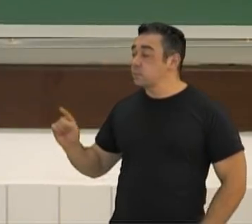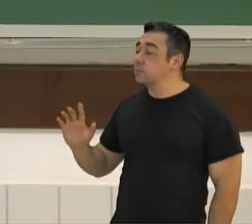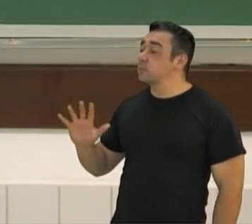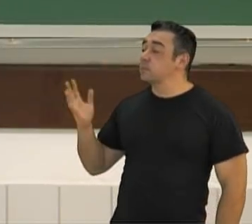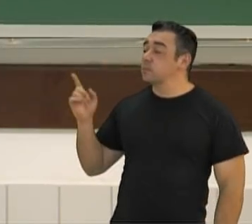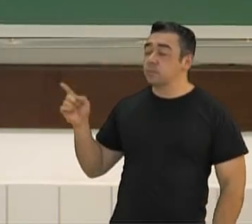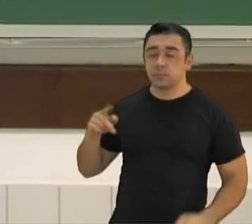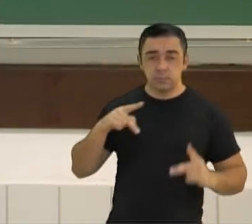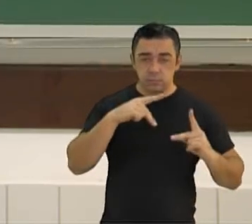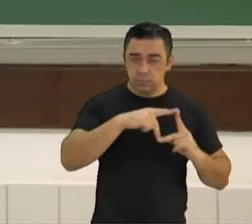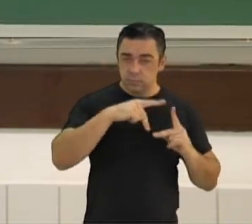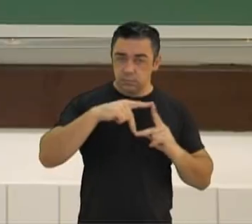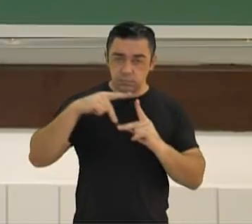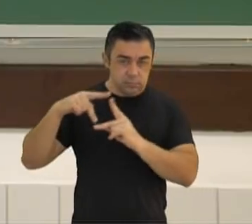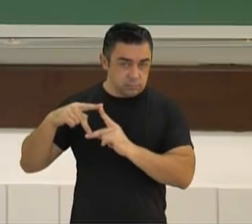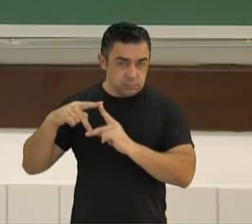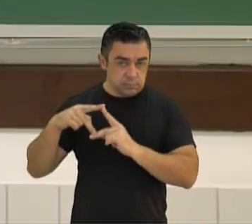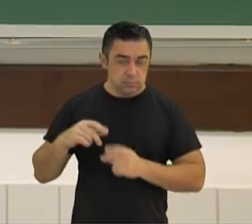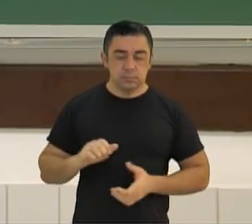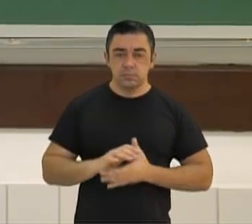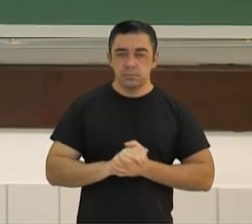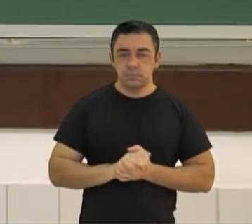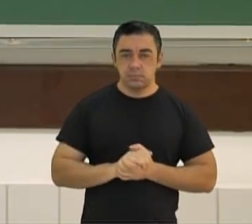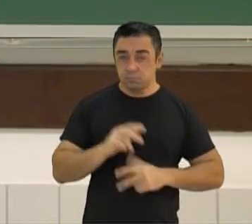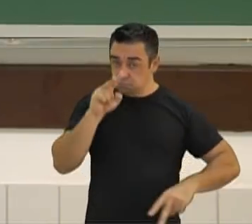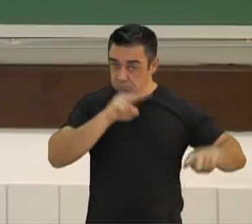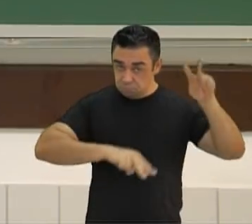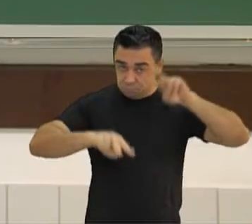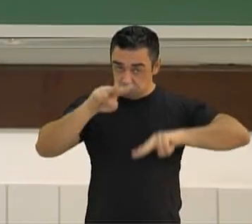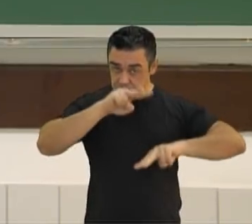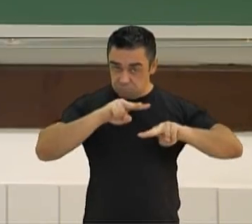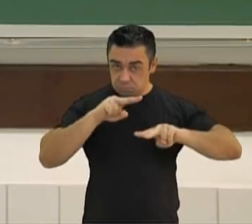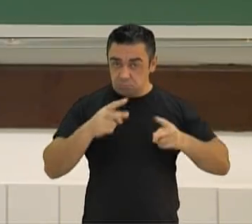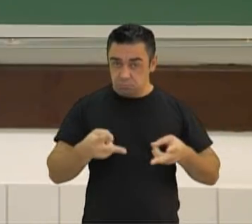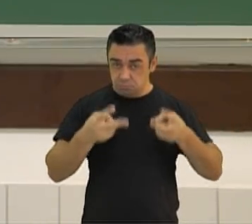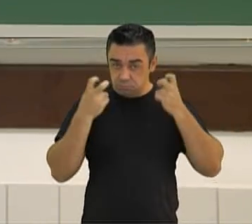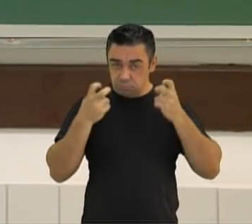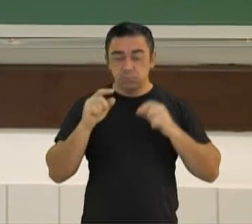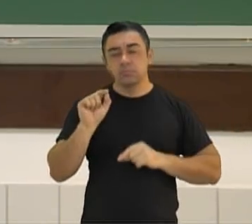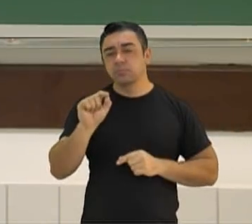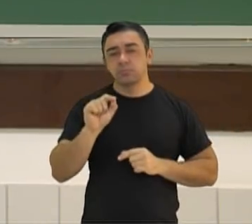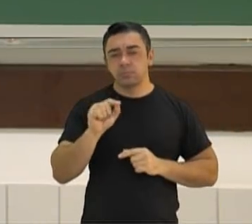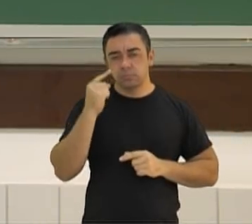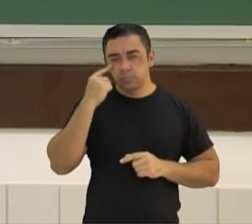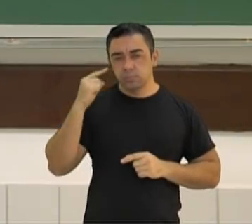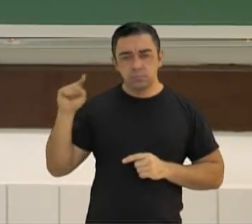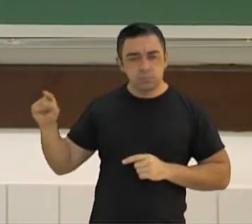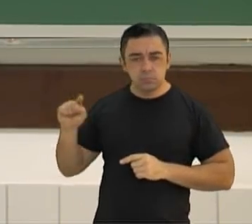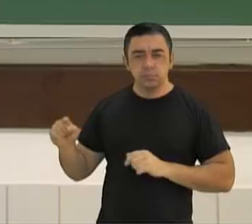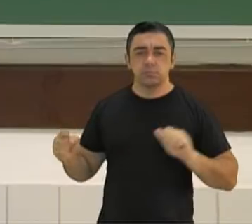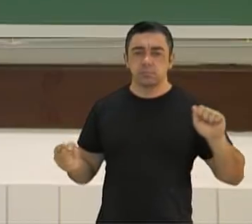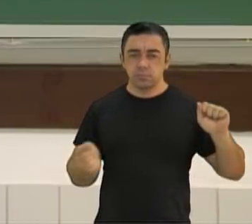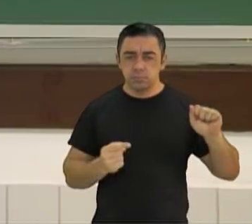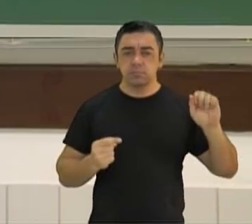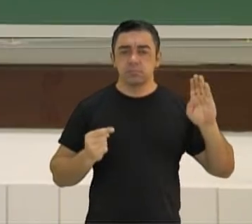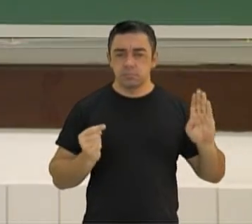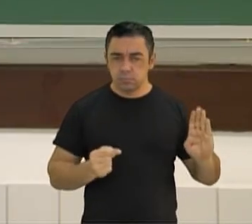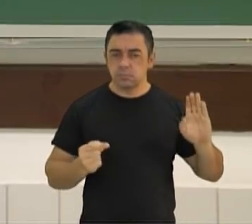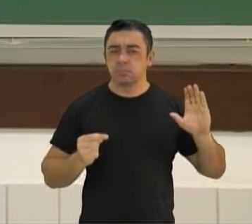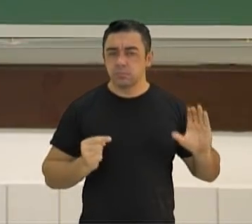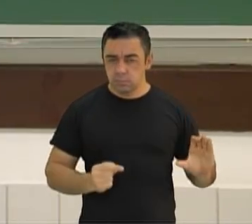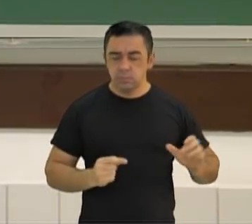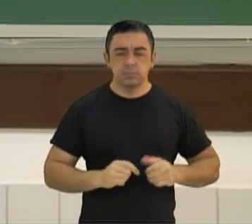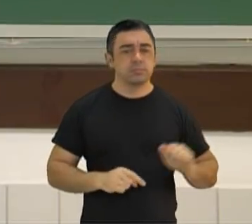na tirinha ao lado? Você observou a tirinha e então foi para o texto, para as alternativas. A.